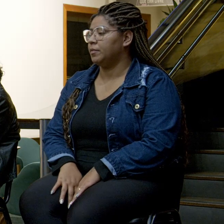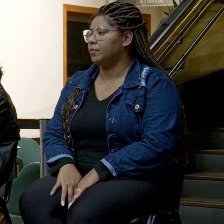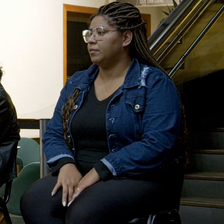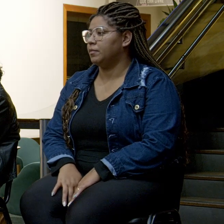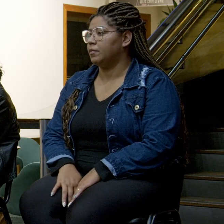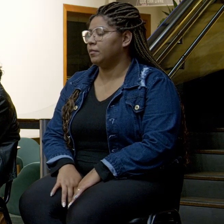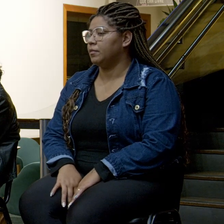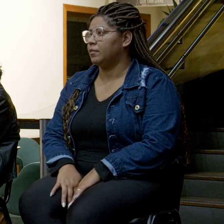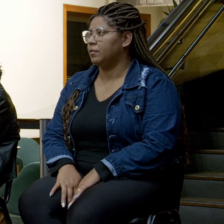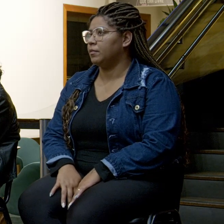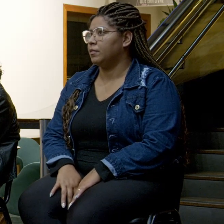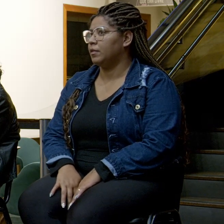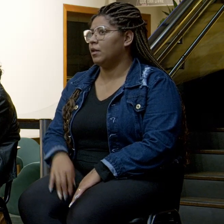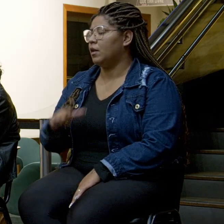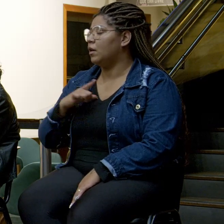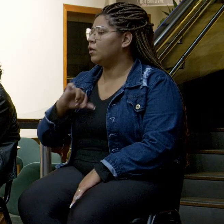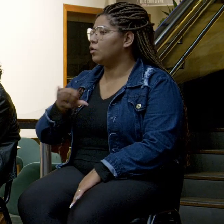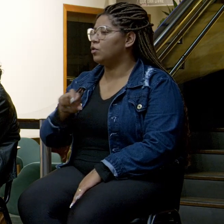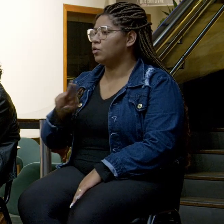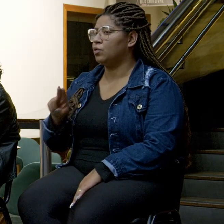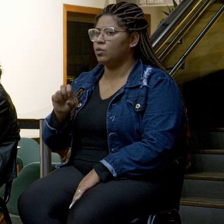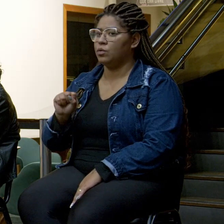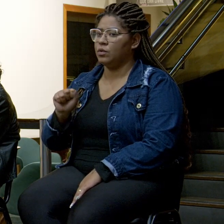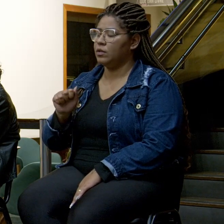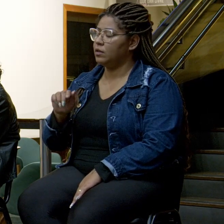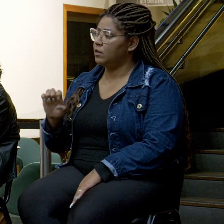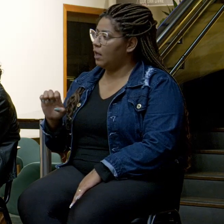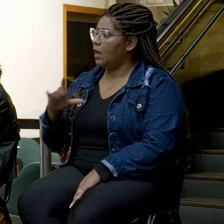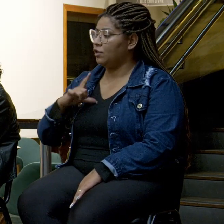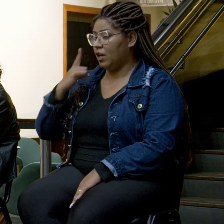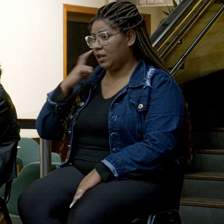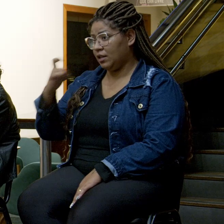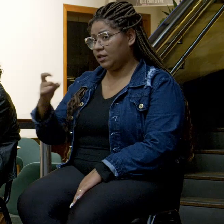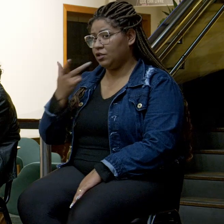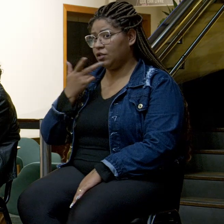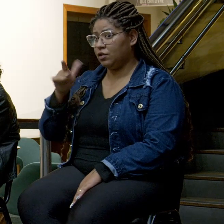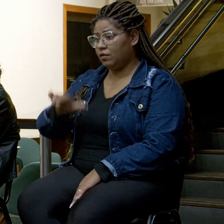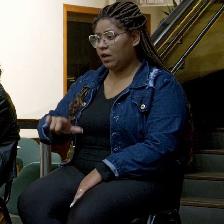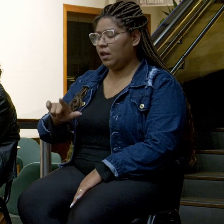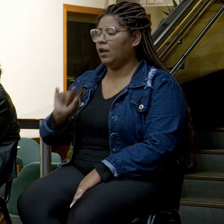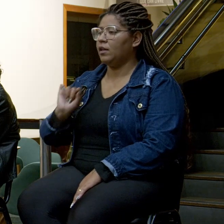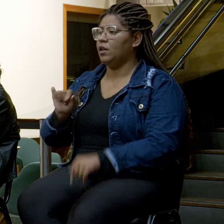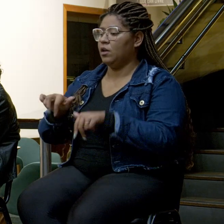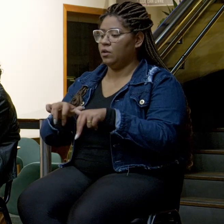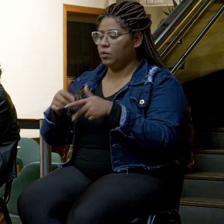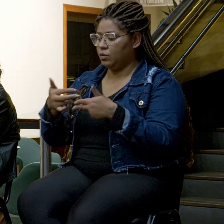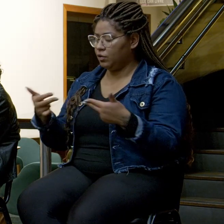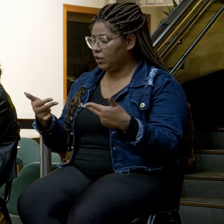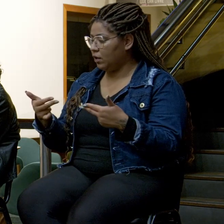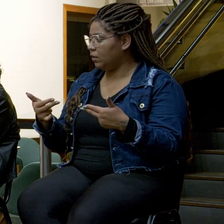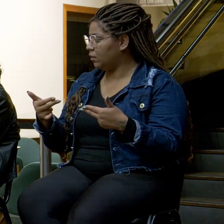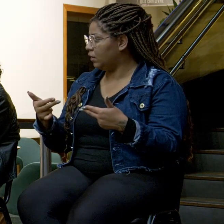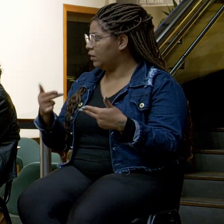Nesse caso eu não saberia dizer, mas eu acho interessante a gente não perder de vista que o gênero atravessa,